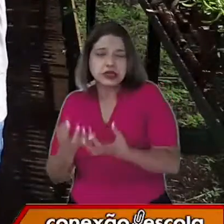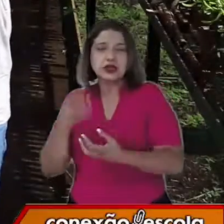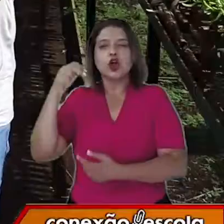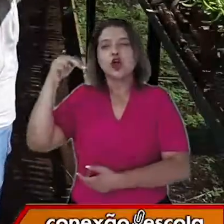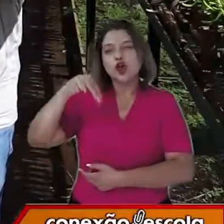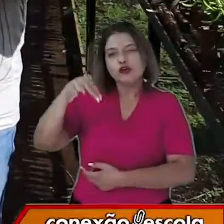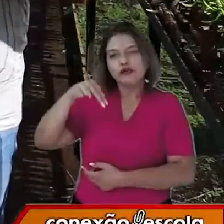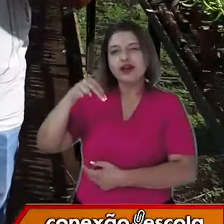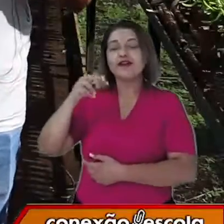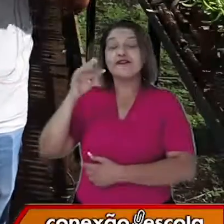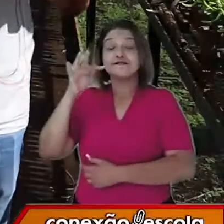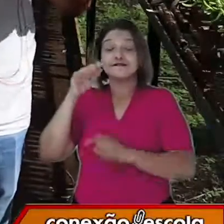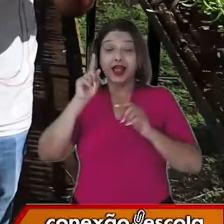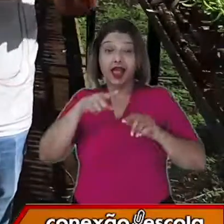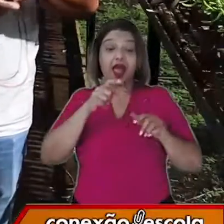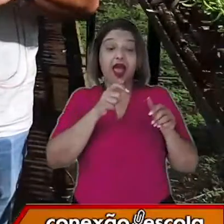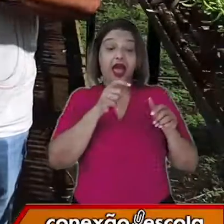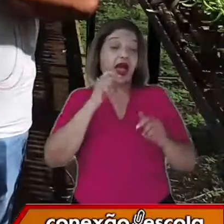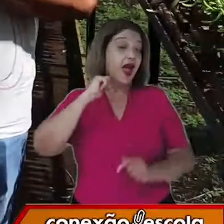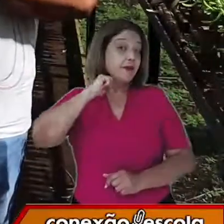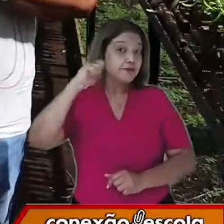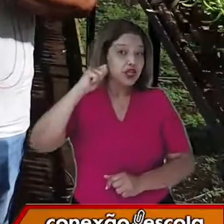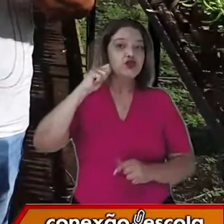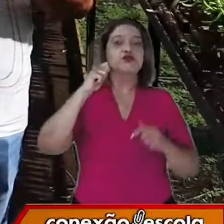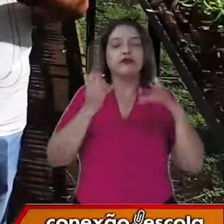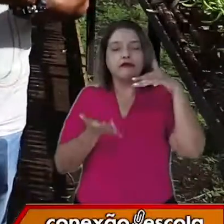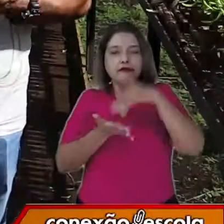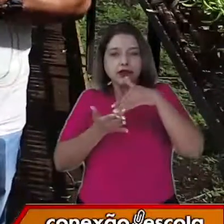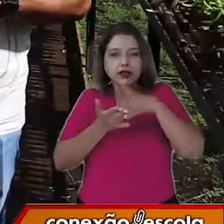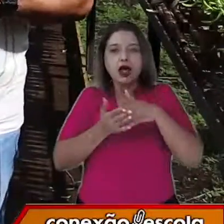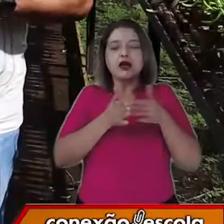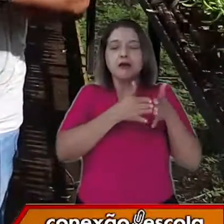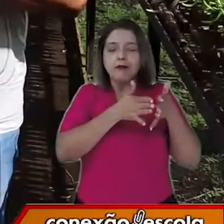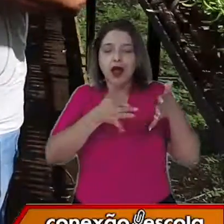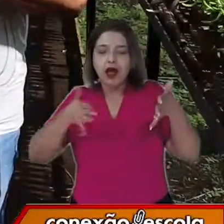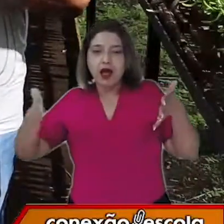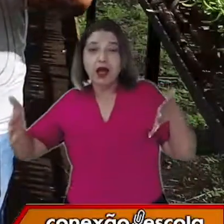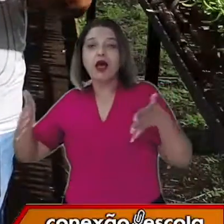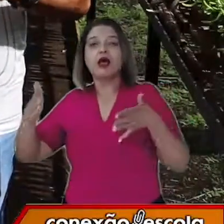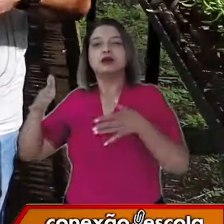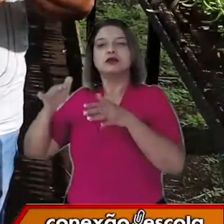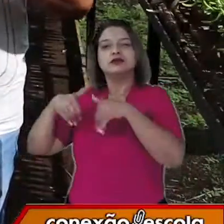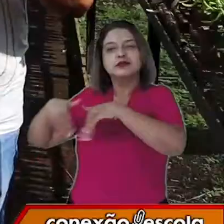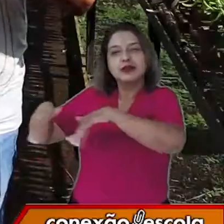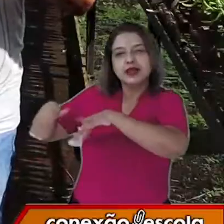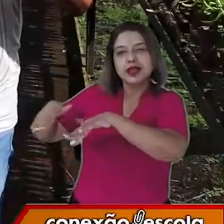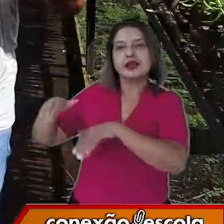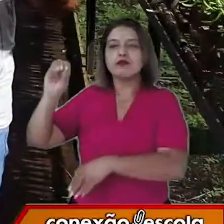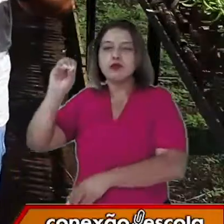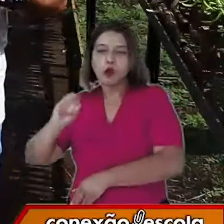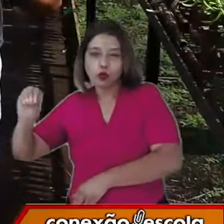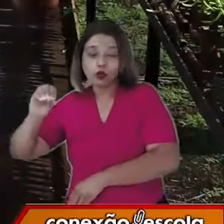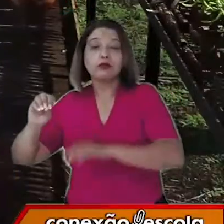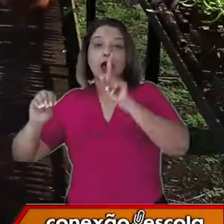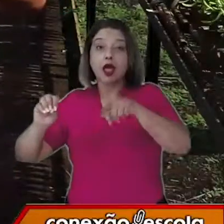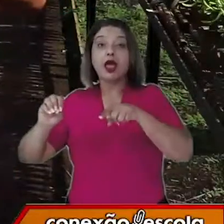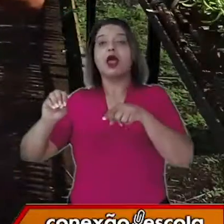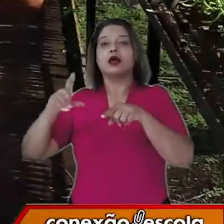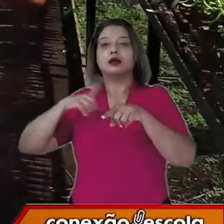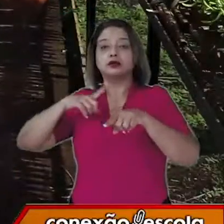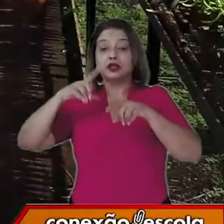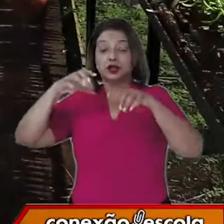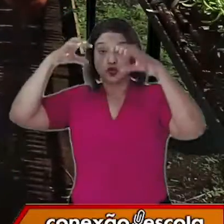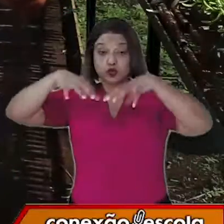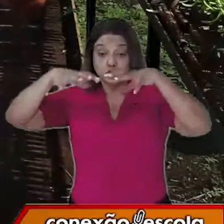do mês de abril e vai até final do mês de setembro, início de outubro, que é um momento em que as chuvas